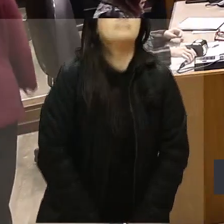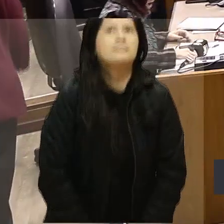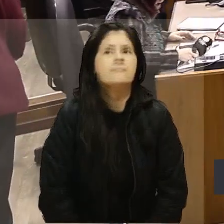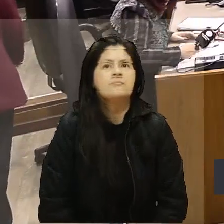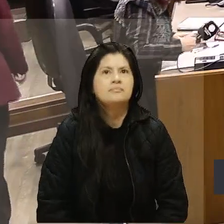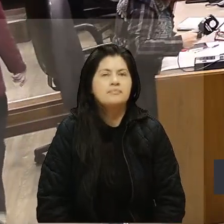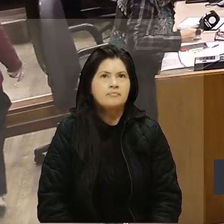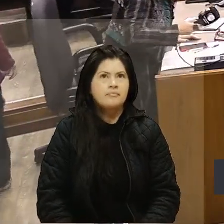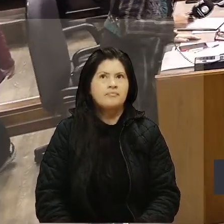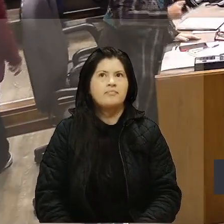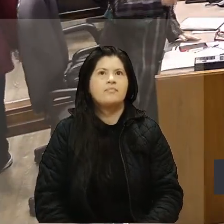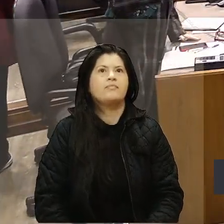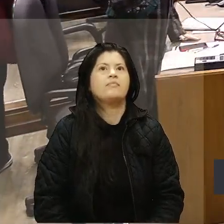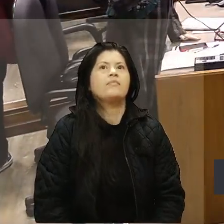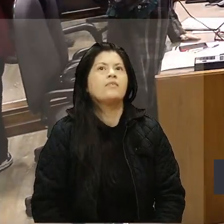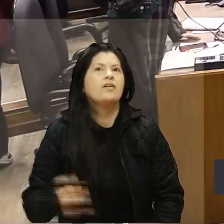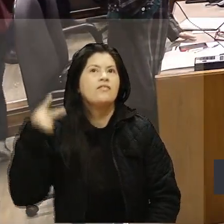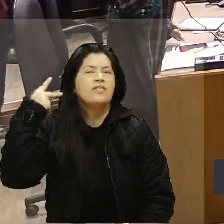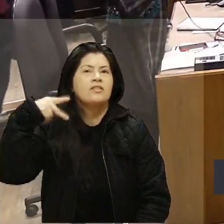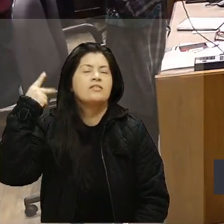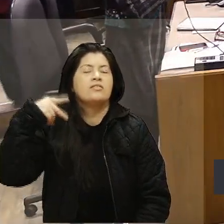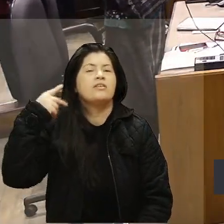Rose Frigieri.